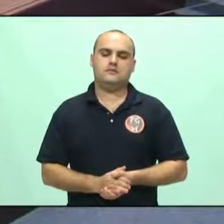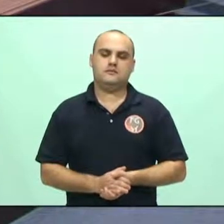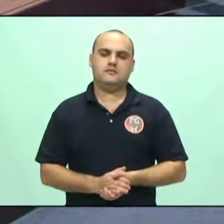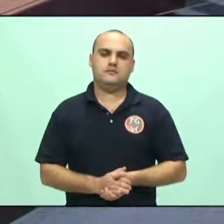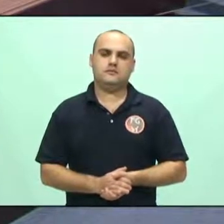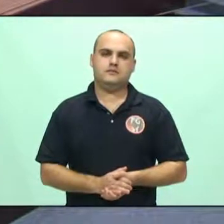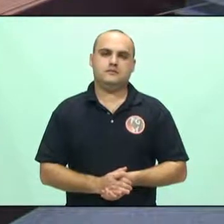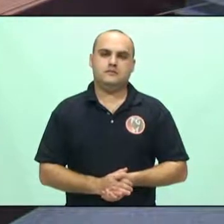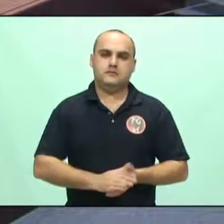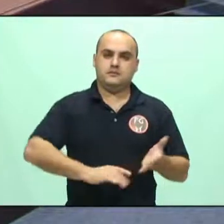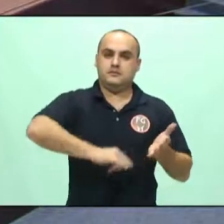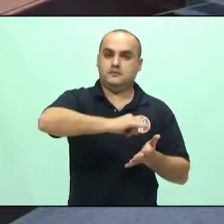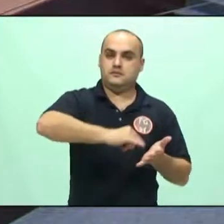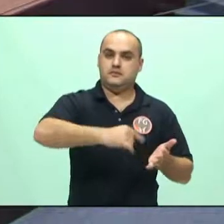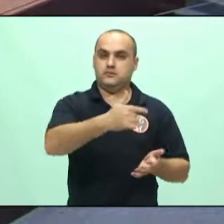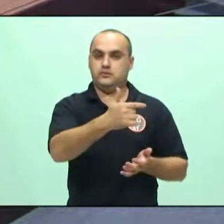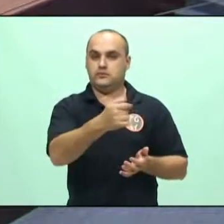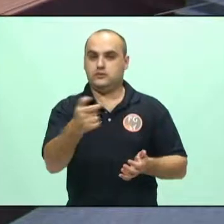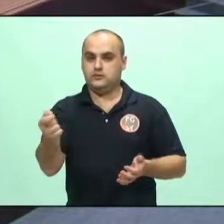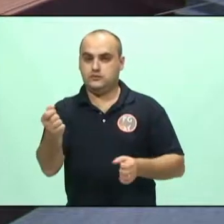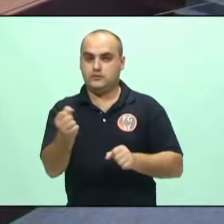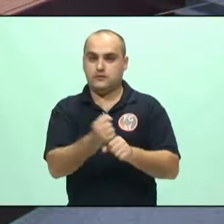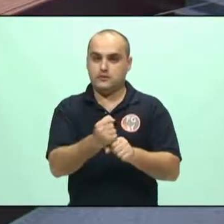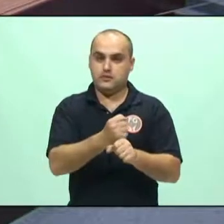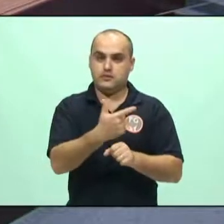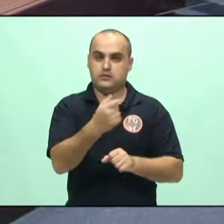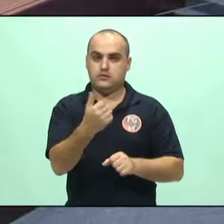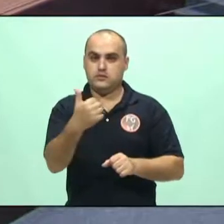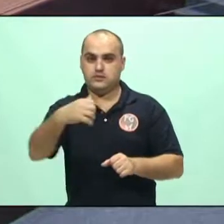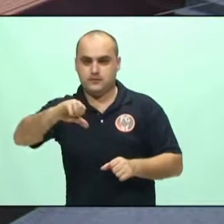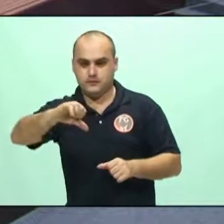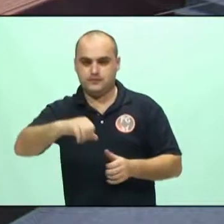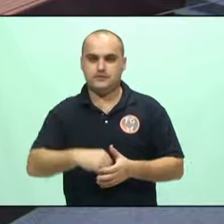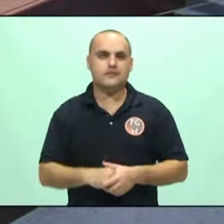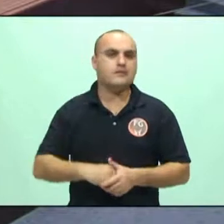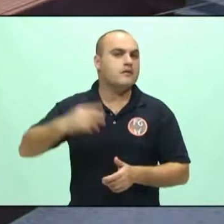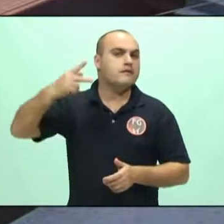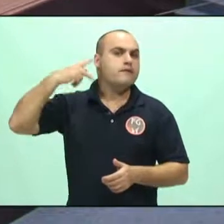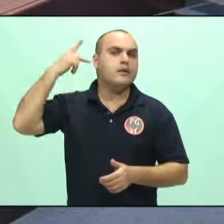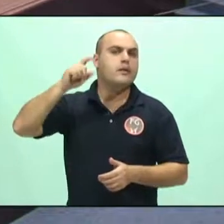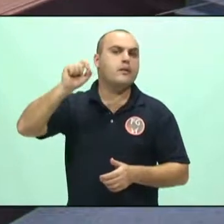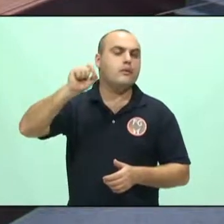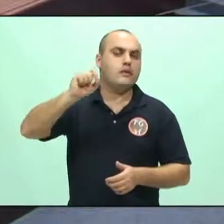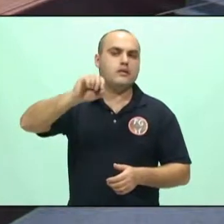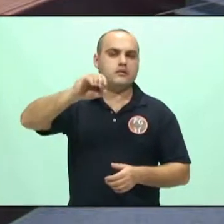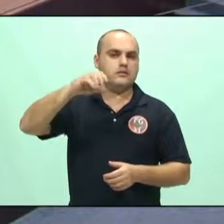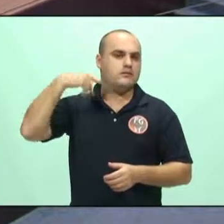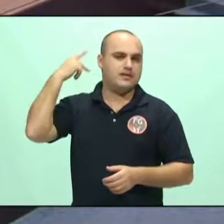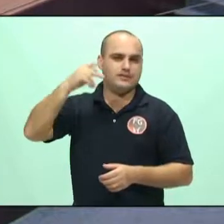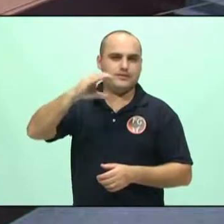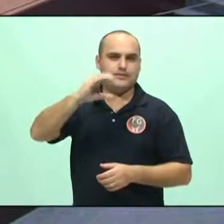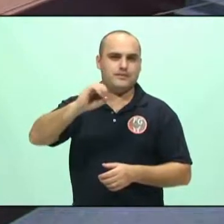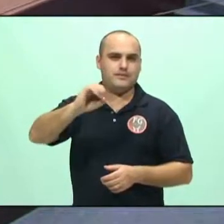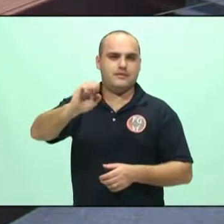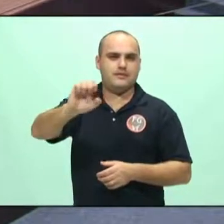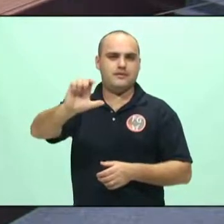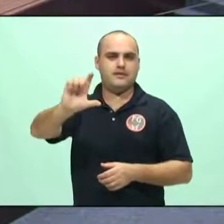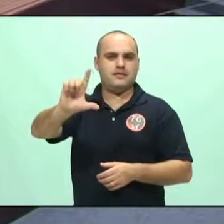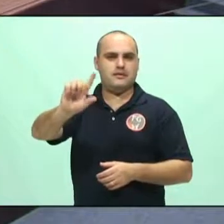requerimento 200 de 2019 do vereador Robson José Coelho